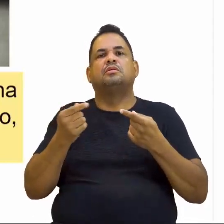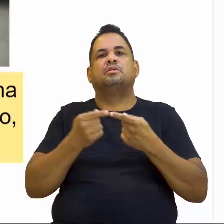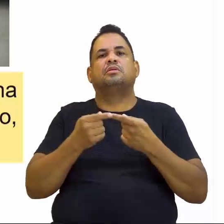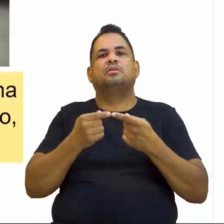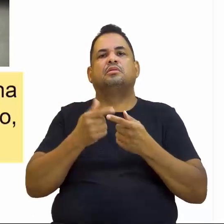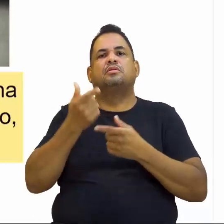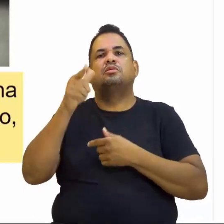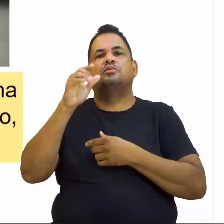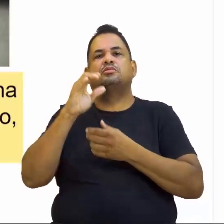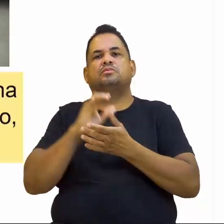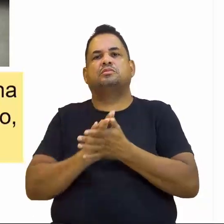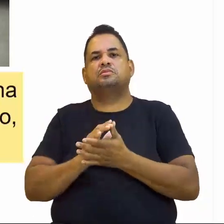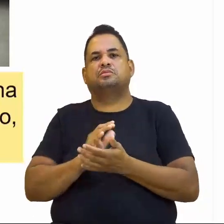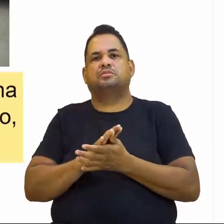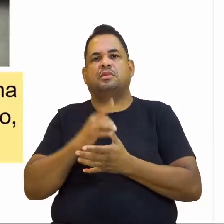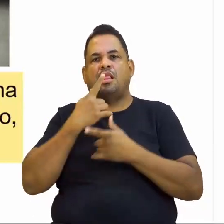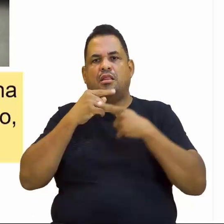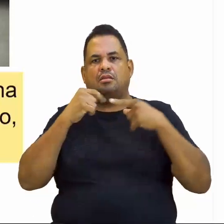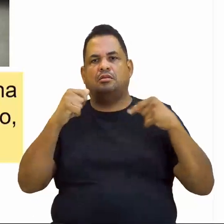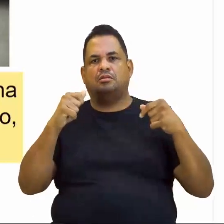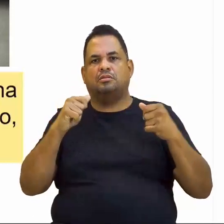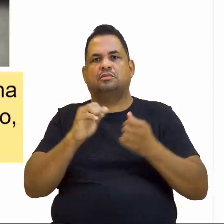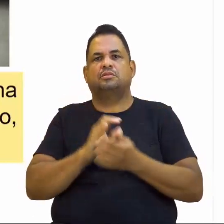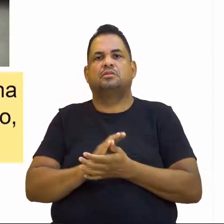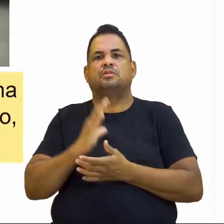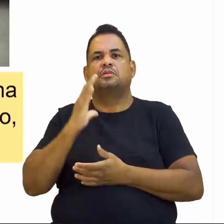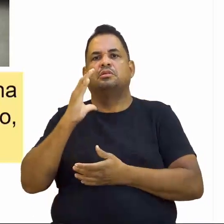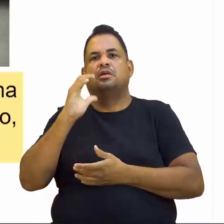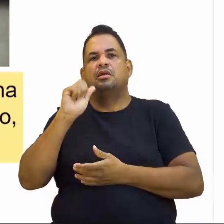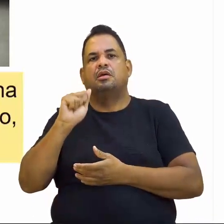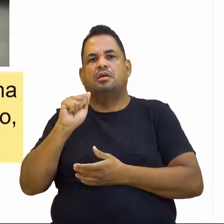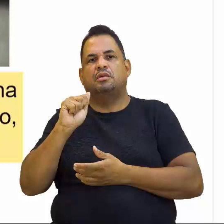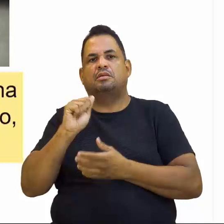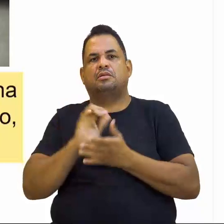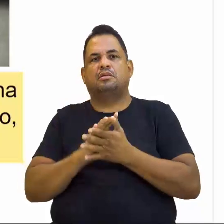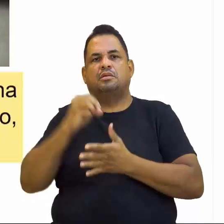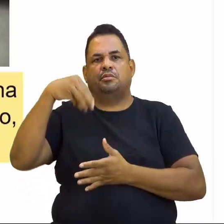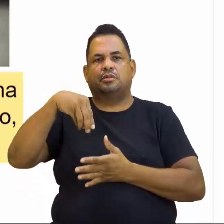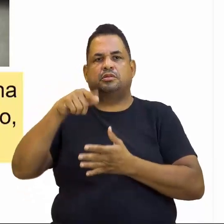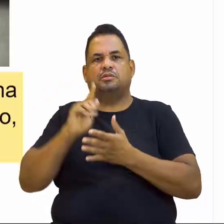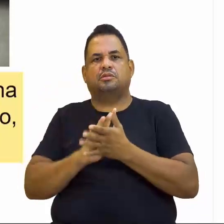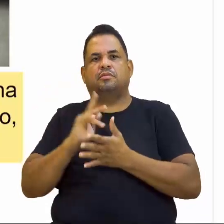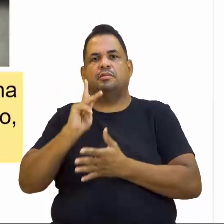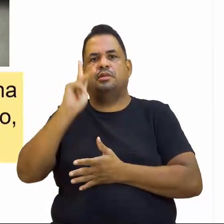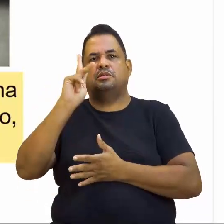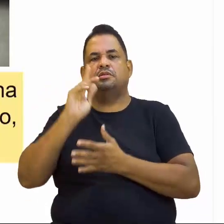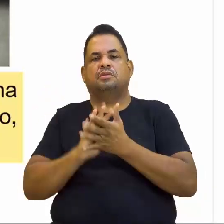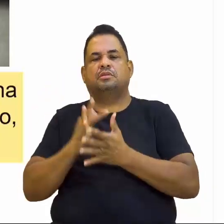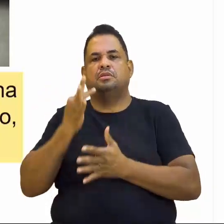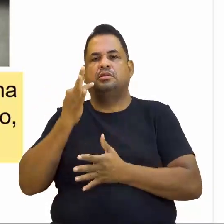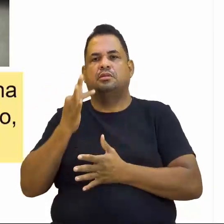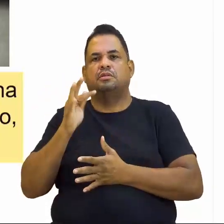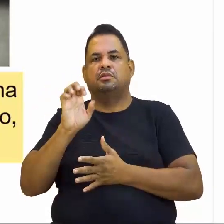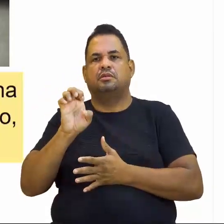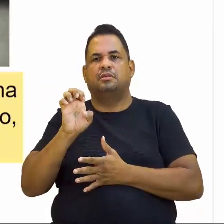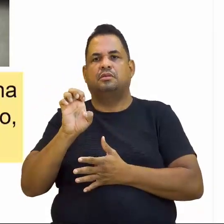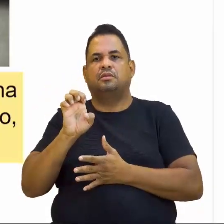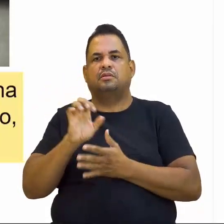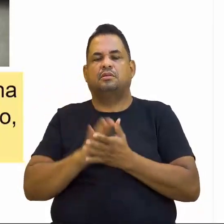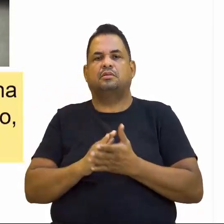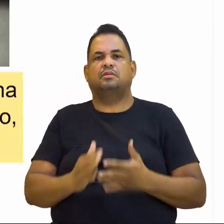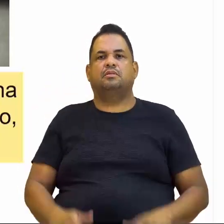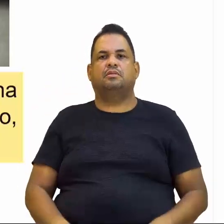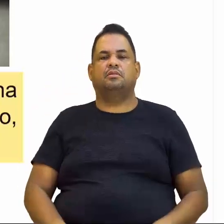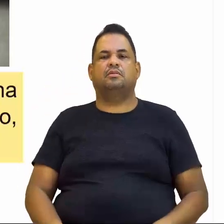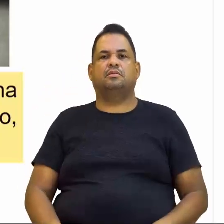associado com outros sais, né, no caso de cálcio, magnésio, potássio ou até ainda sais